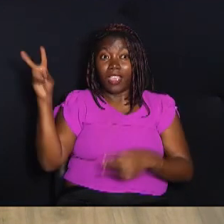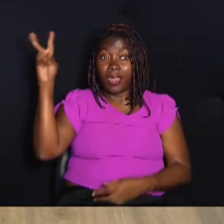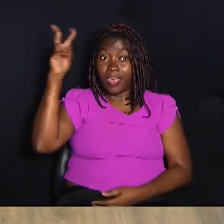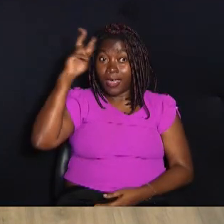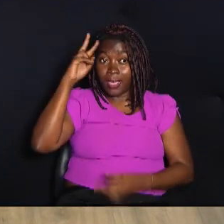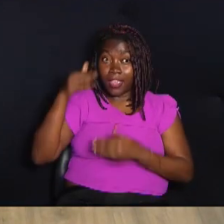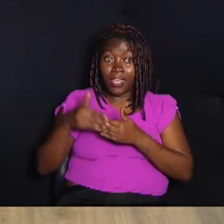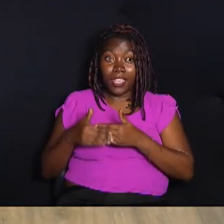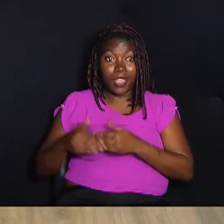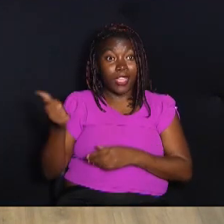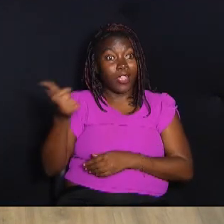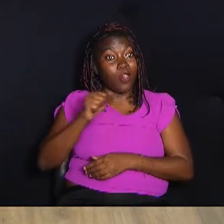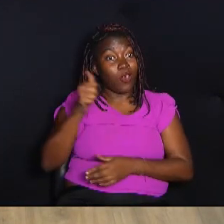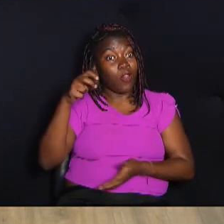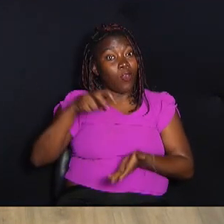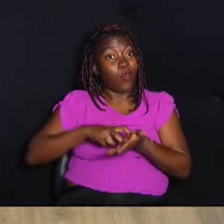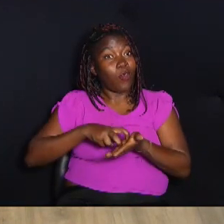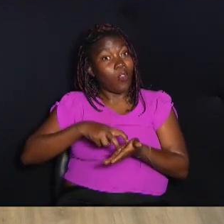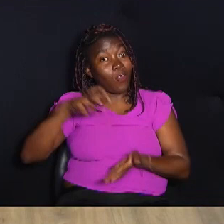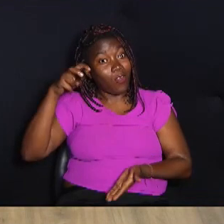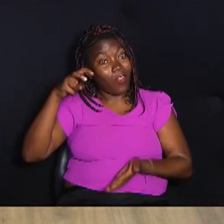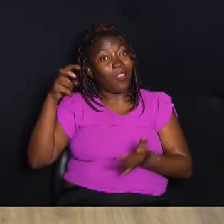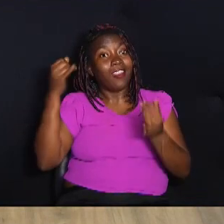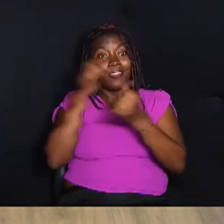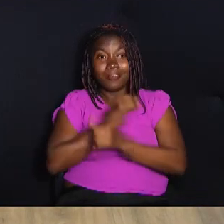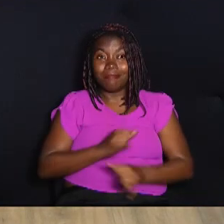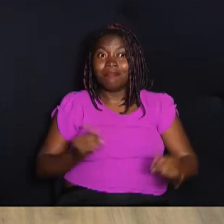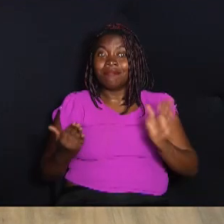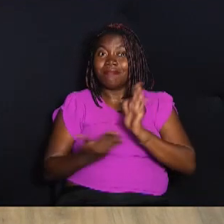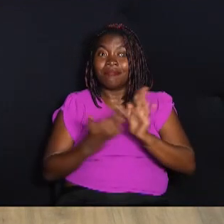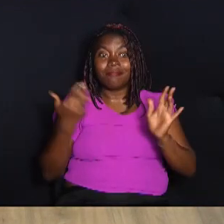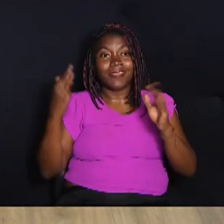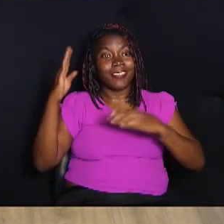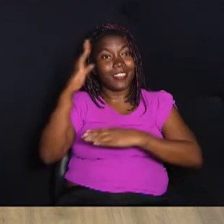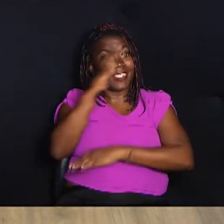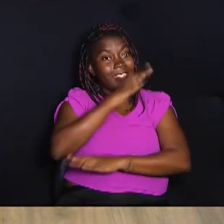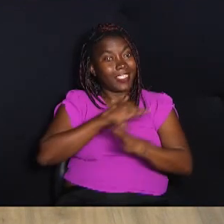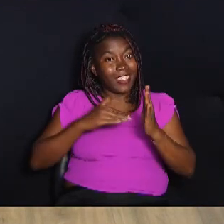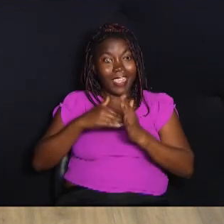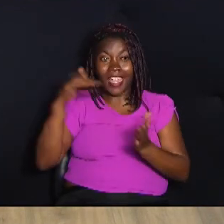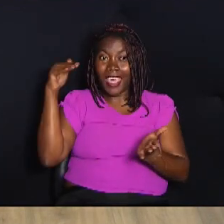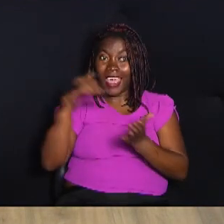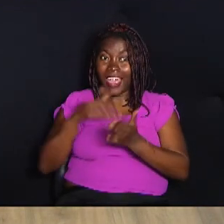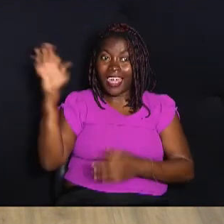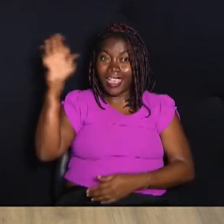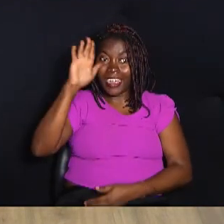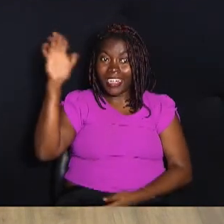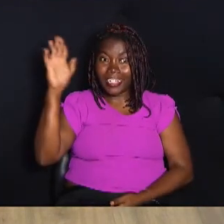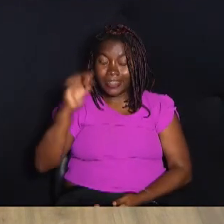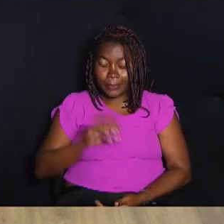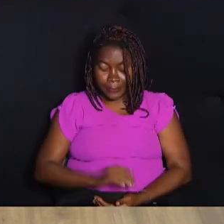partir das 11 horas da manhã na nossa revista eletrônica Câmara Total. Até lá. Tchau, tchau.